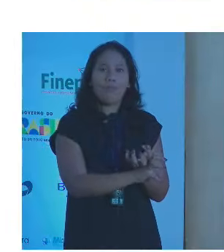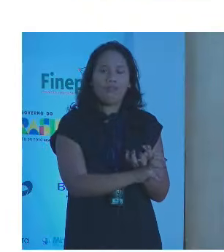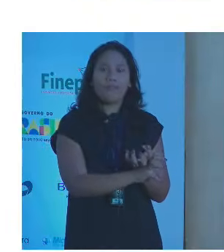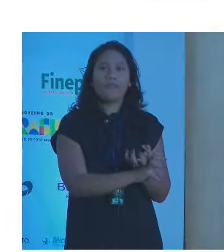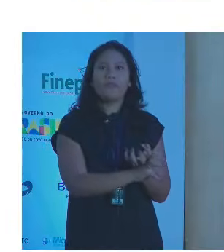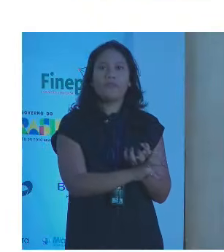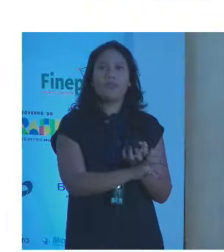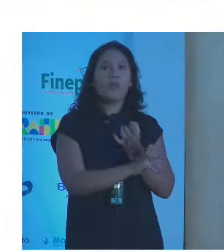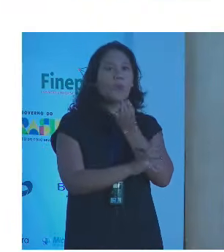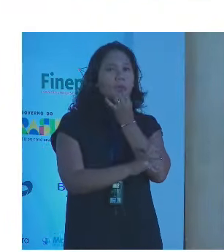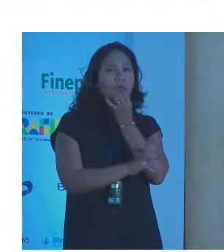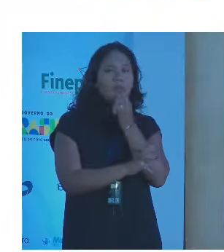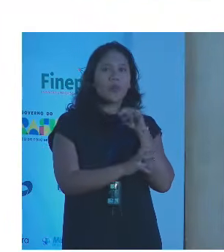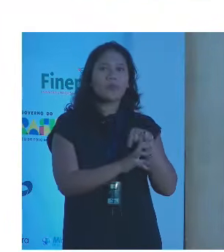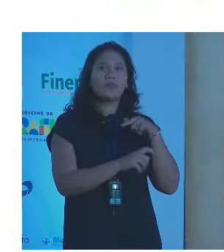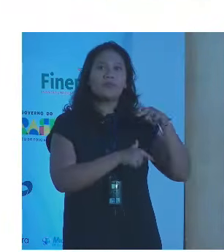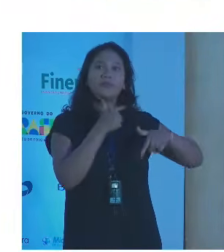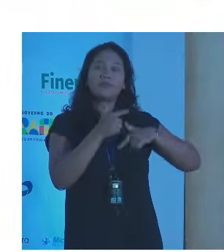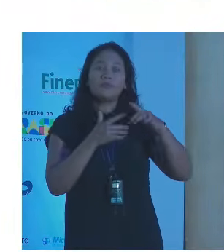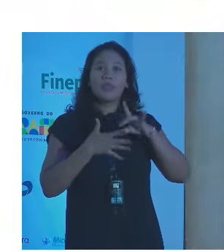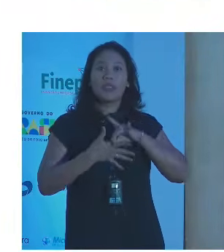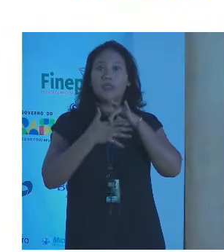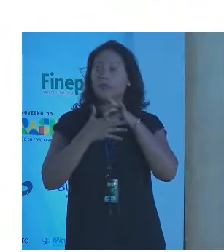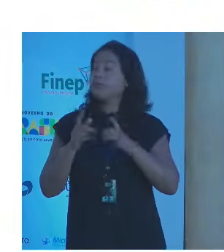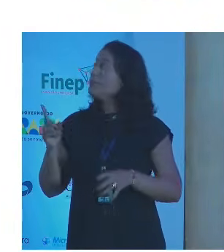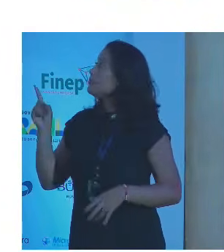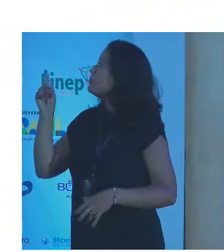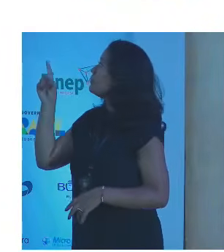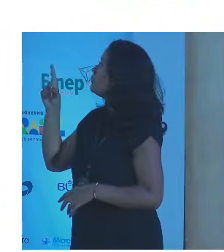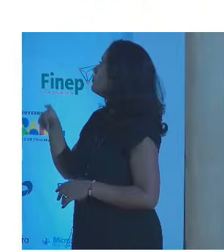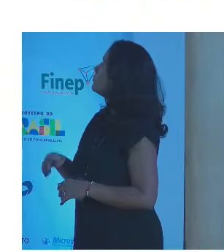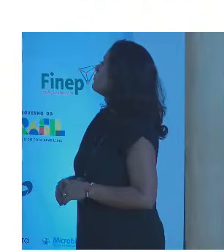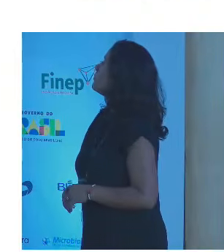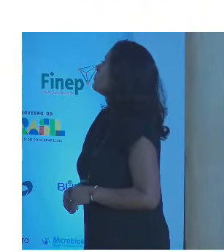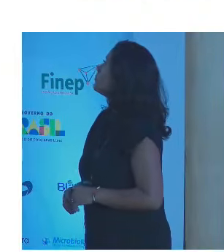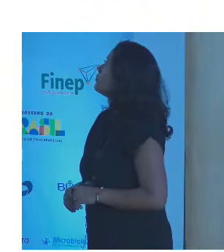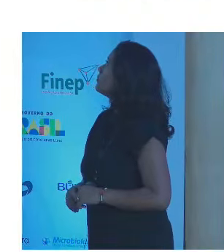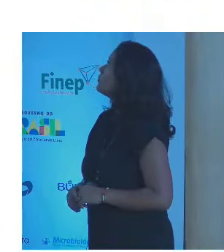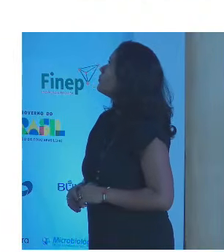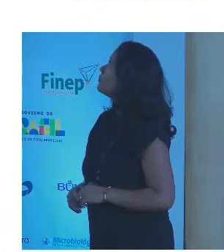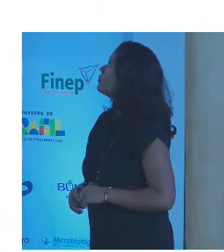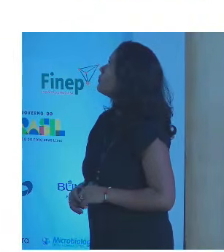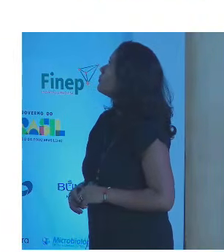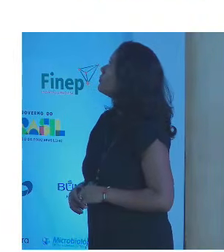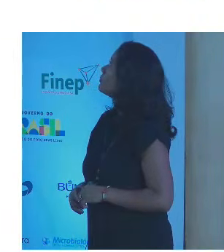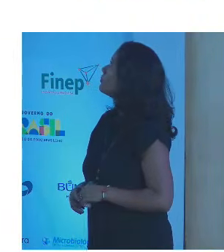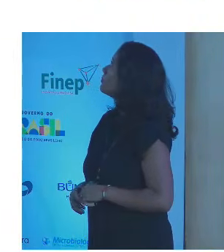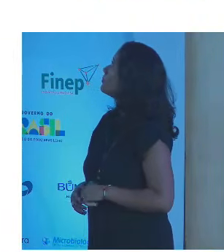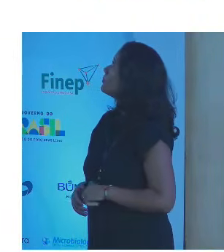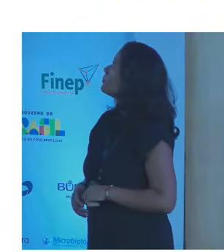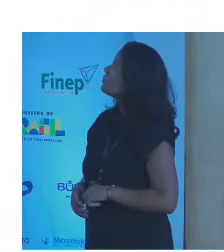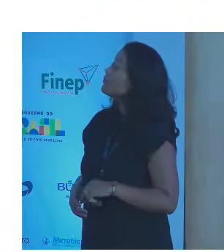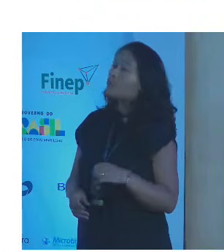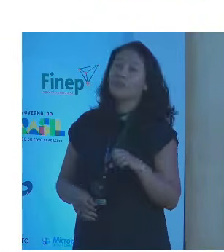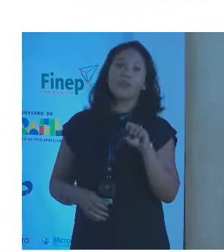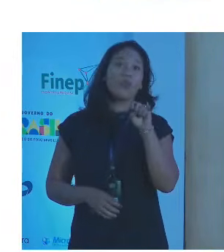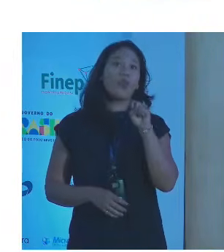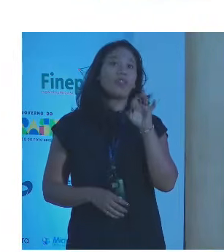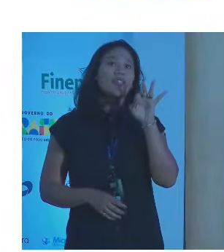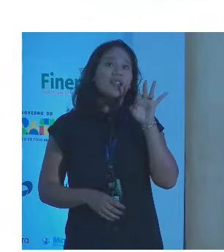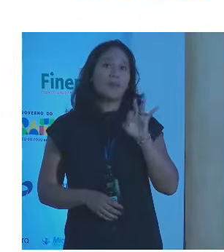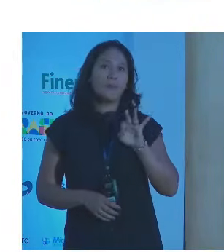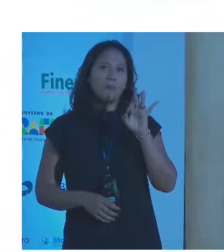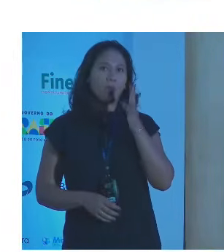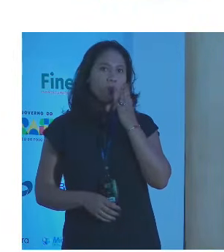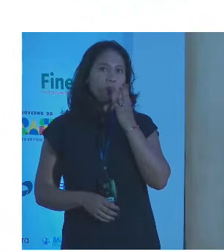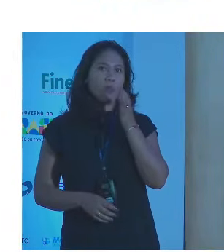E, por exemplo, esse trabalho aqui destaca que até 80% da alimentação, vamos dizer assim,